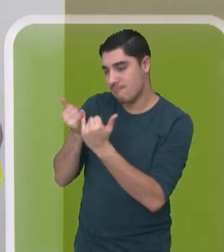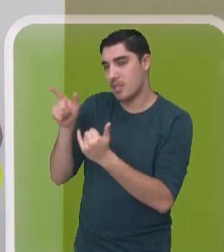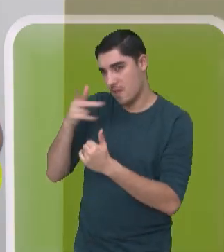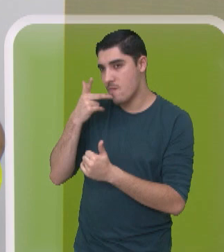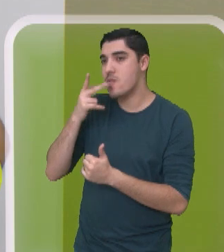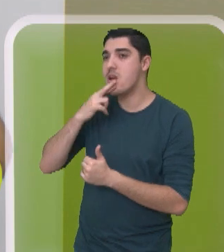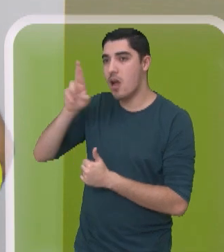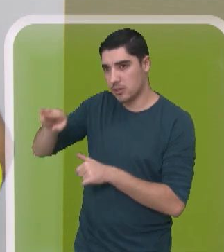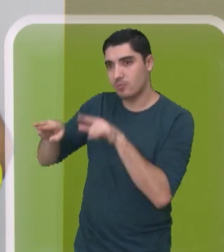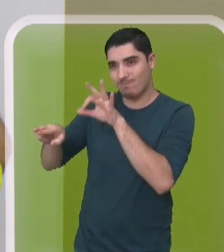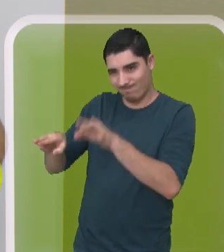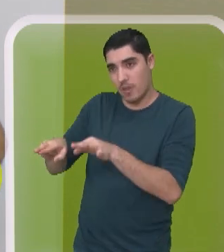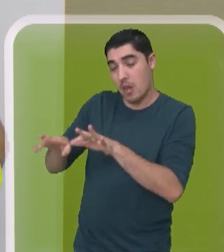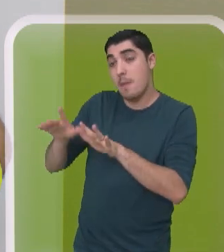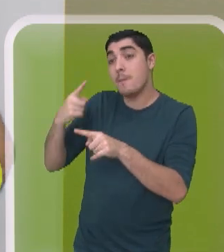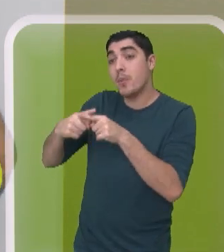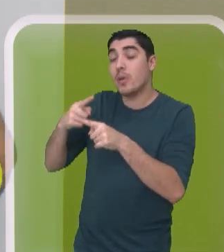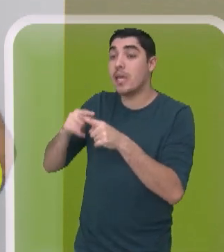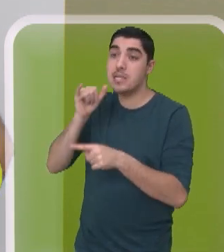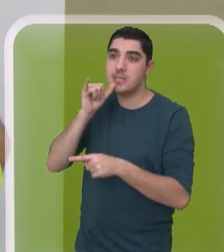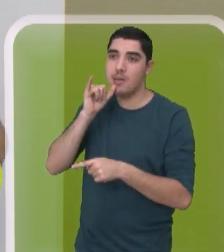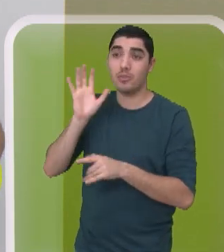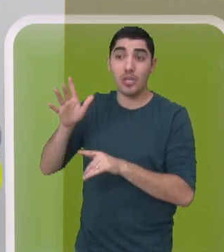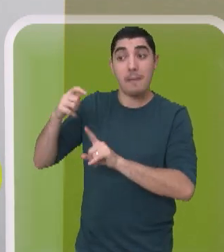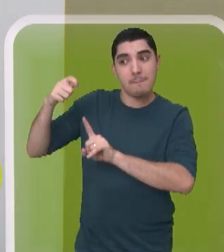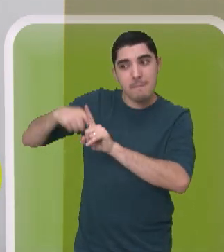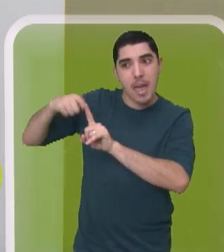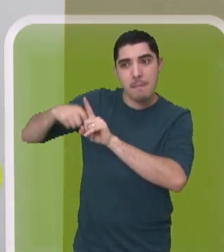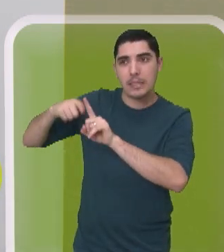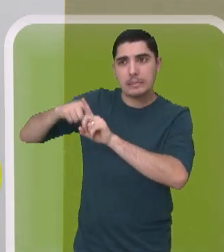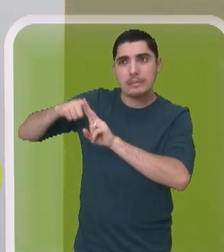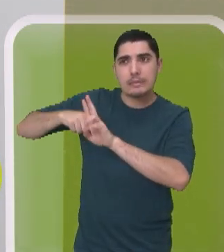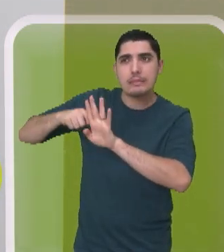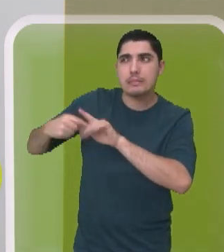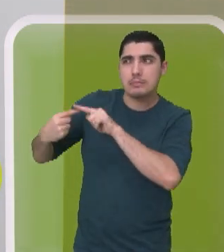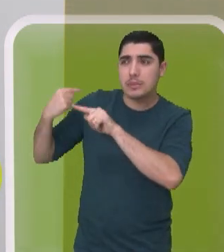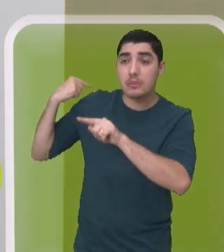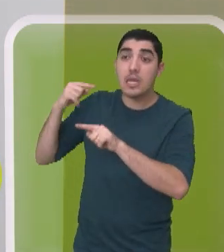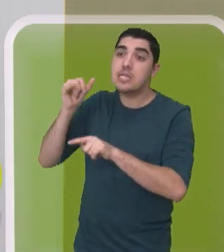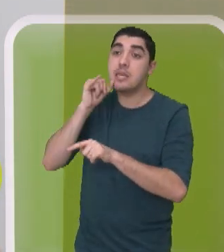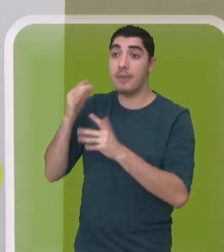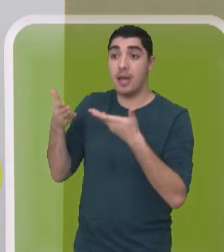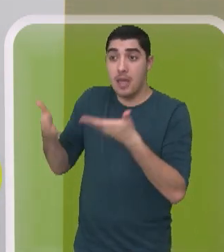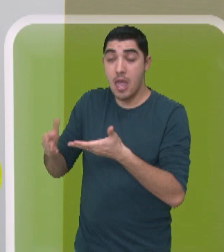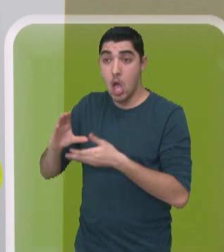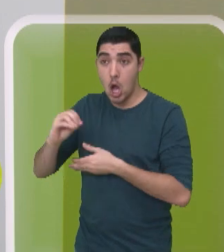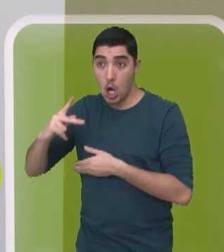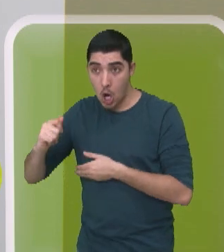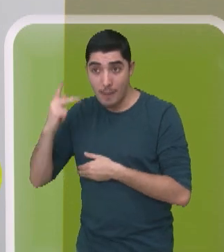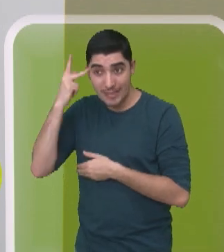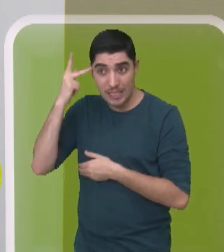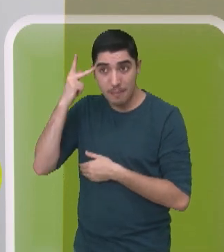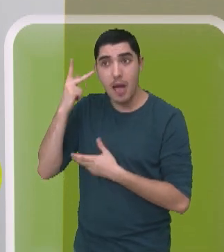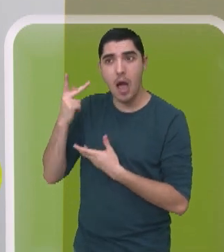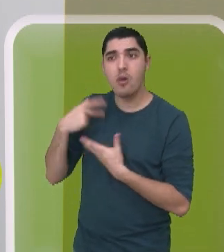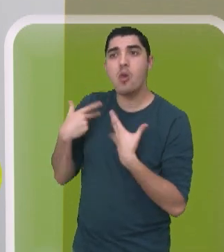nós começamos a conversar com o São José, já faz alguns meses, como você disse, envolve, para disputar uma Copa São Paulo, envolve muitas outras coisas,